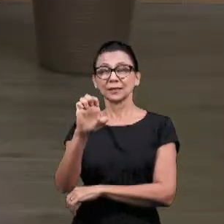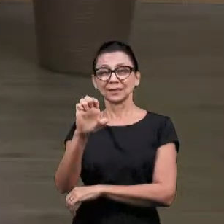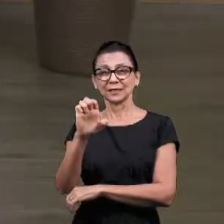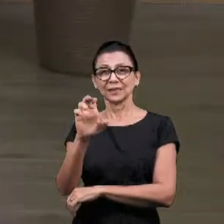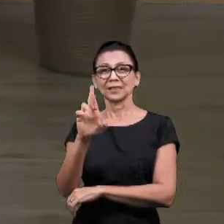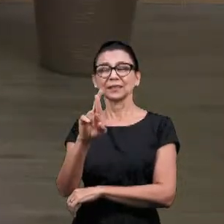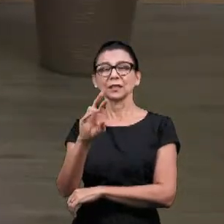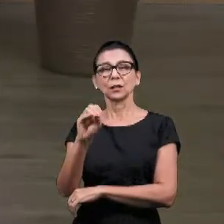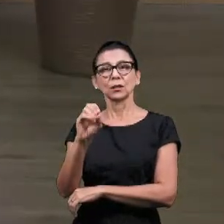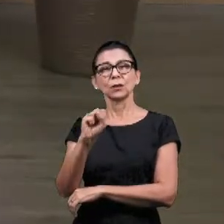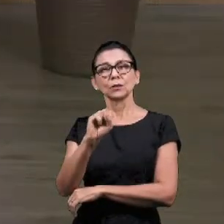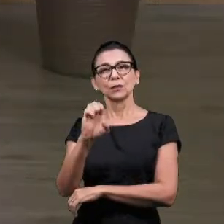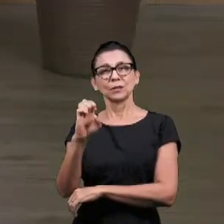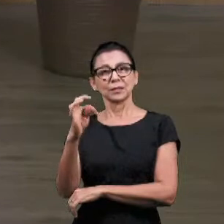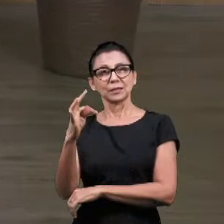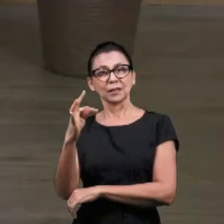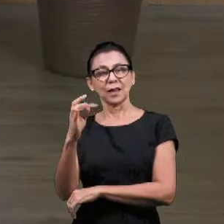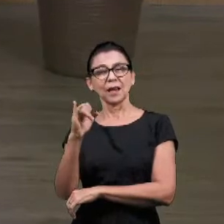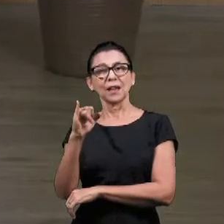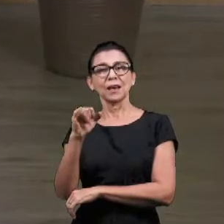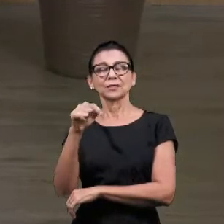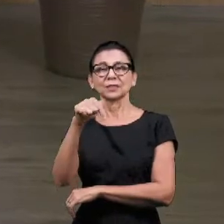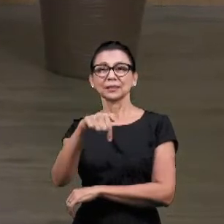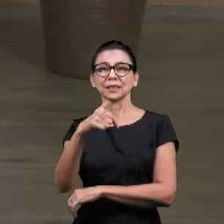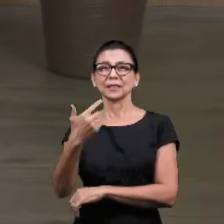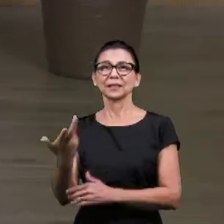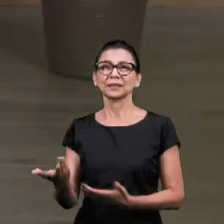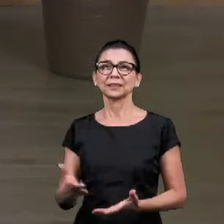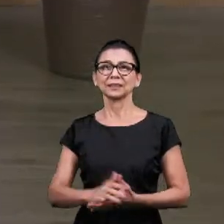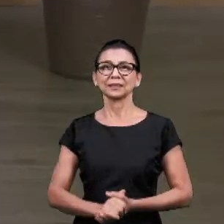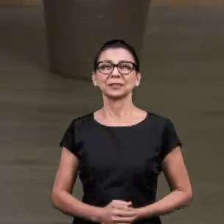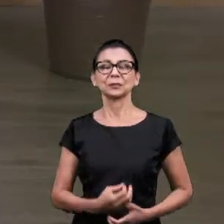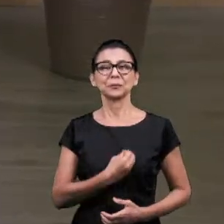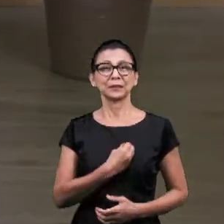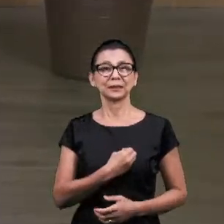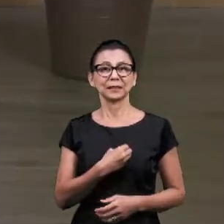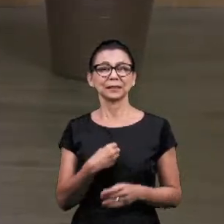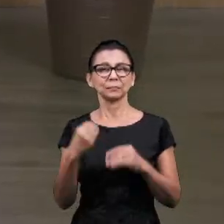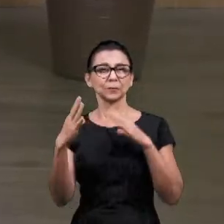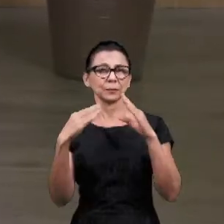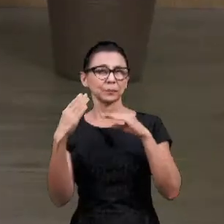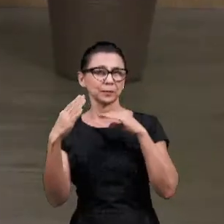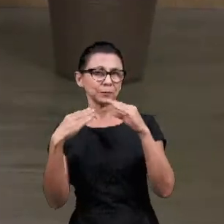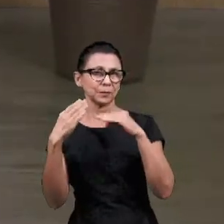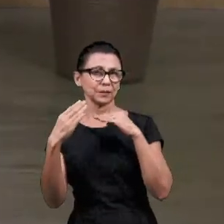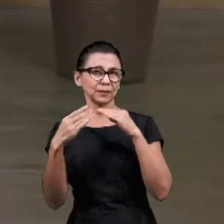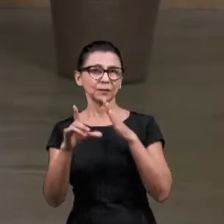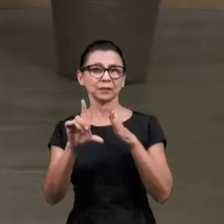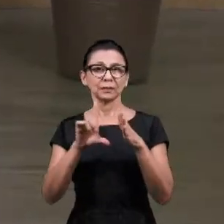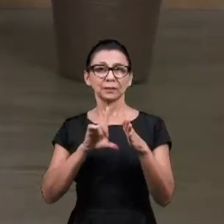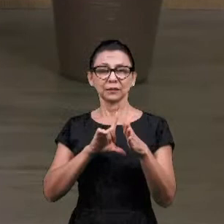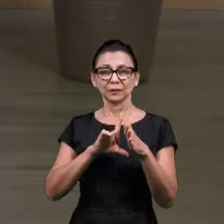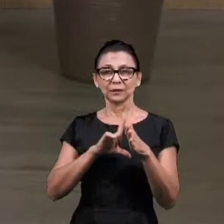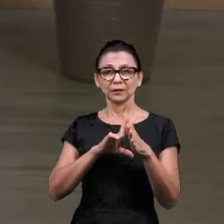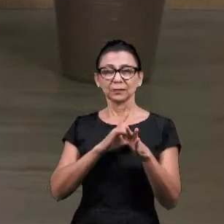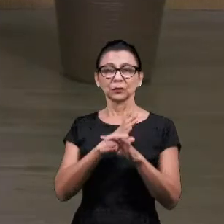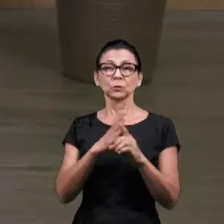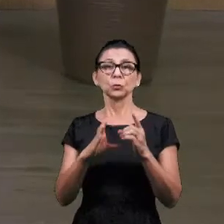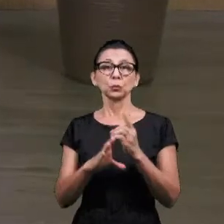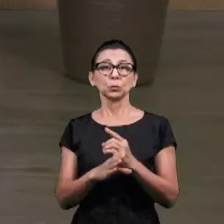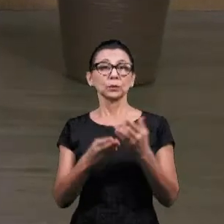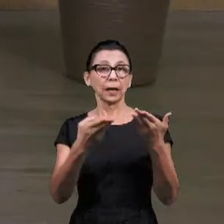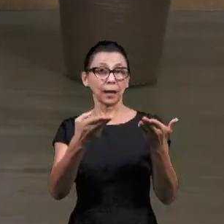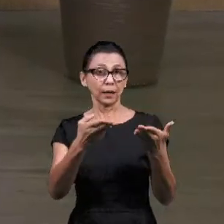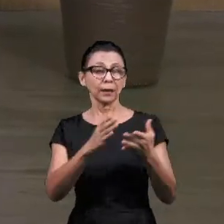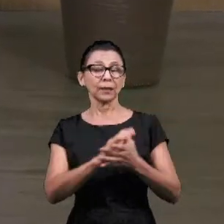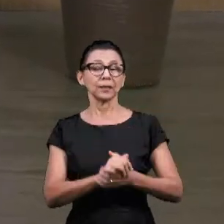aqui nessa conversa antes do culto, o pastor Wallace que é quem vai conduzir o culto daqui a pouquinho.